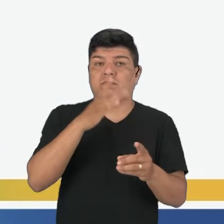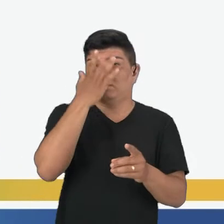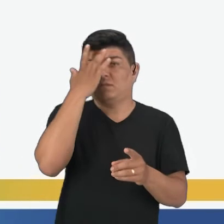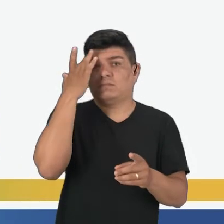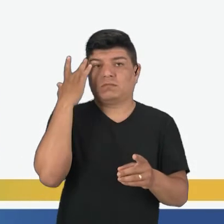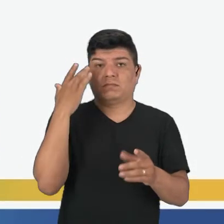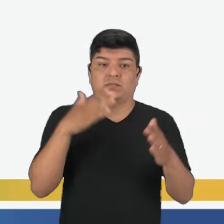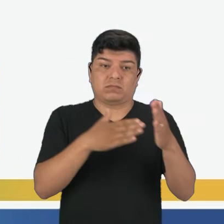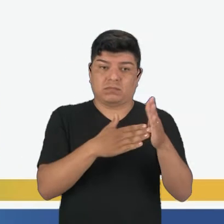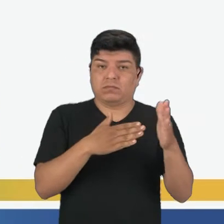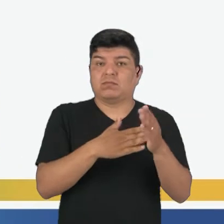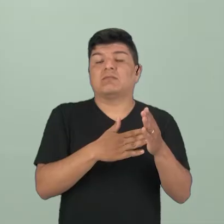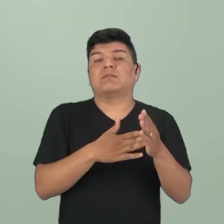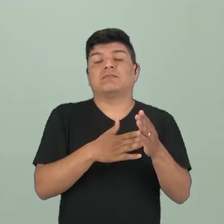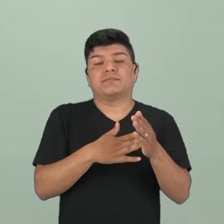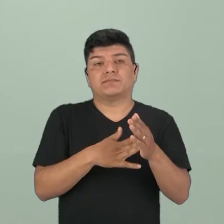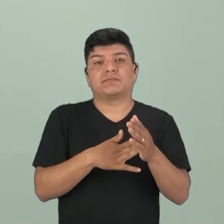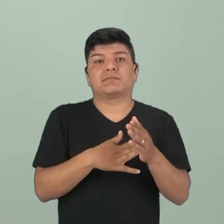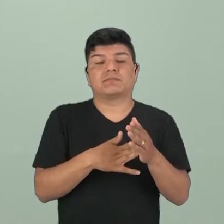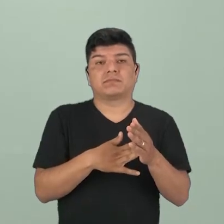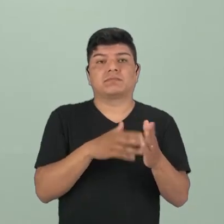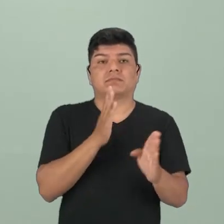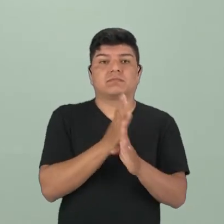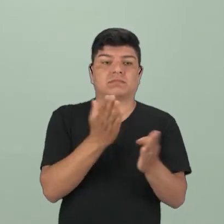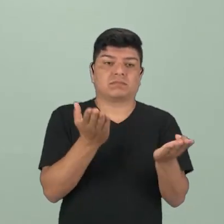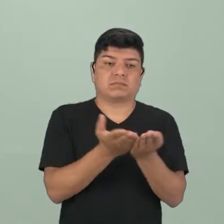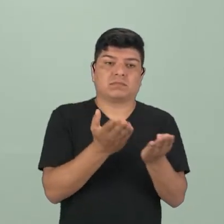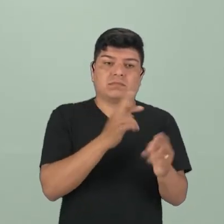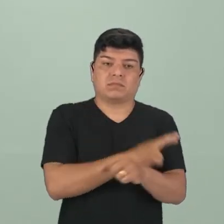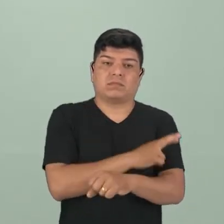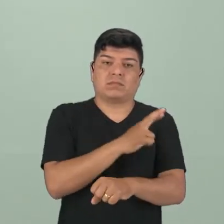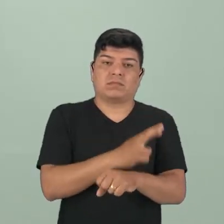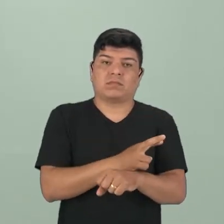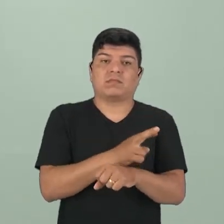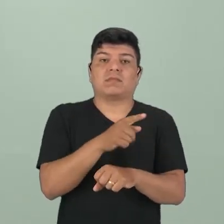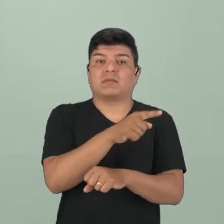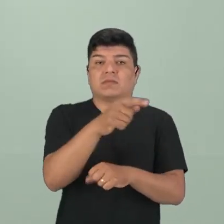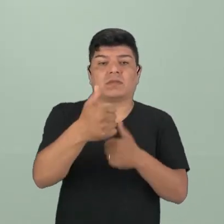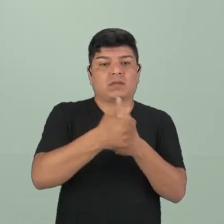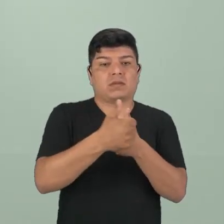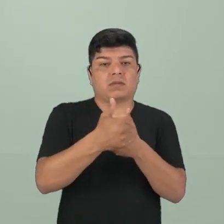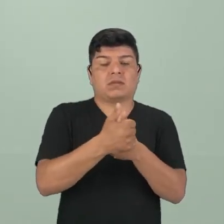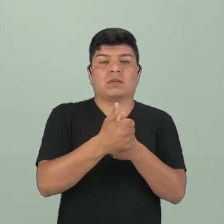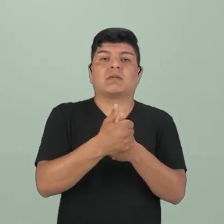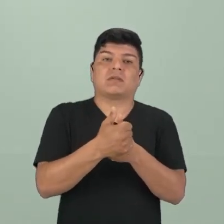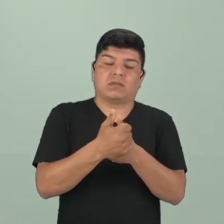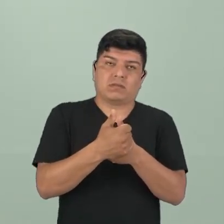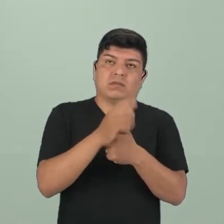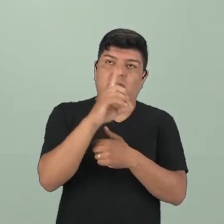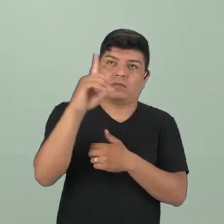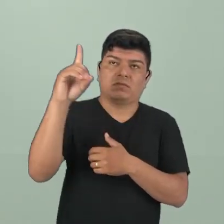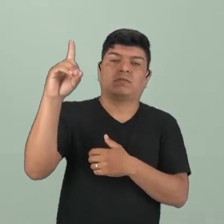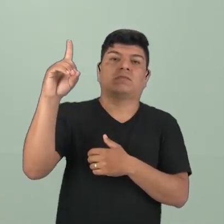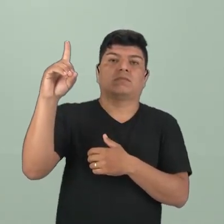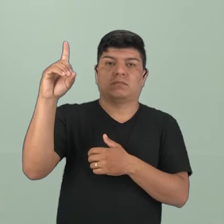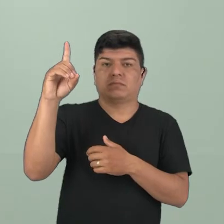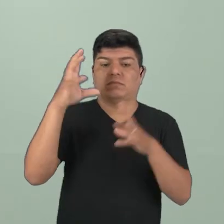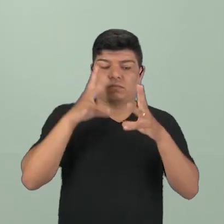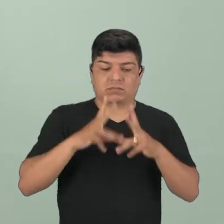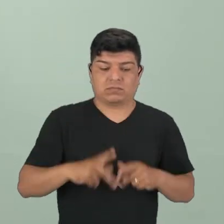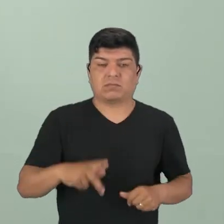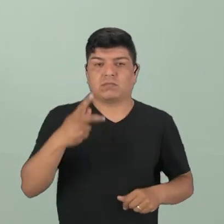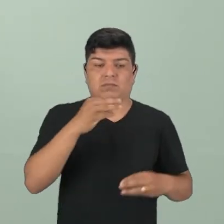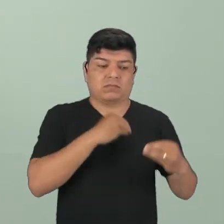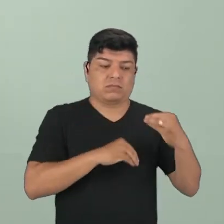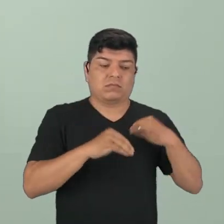que interfere, segundo a crença daquela religião, para te aproximar diante da divindade, para purificar os